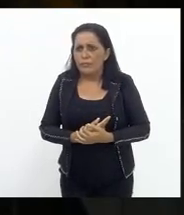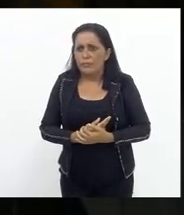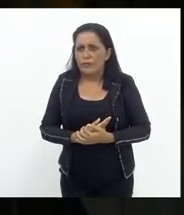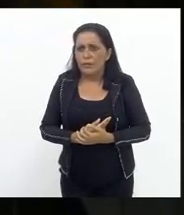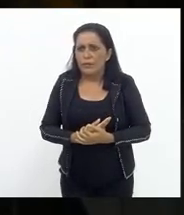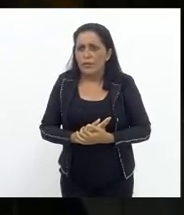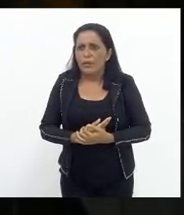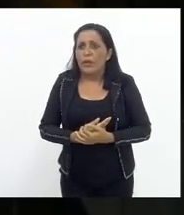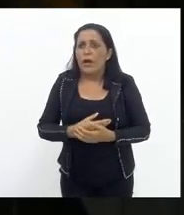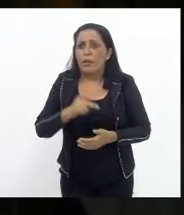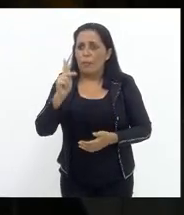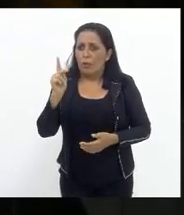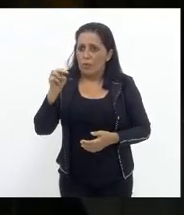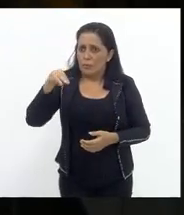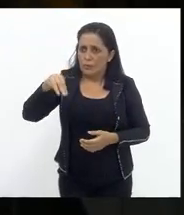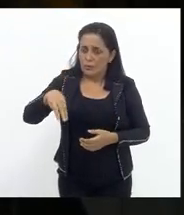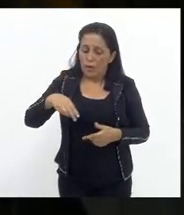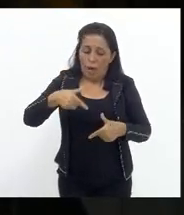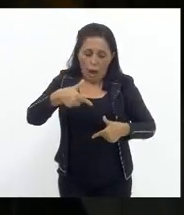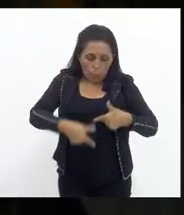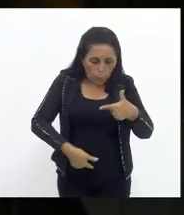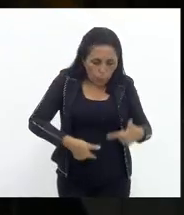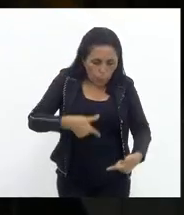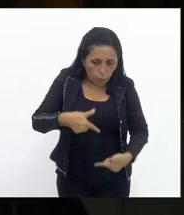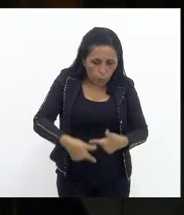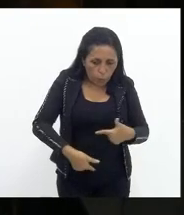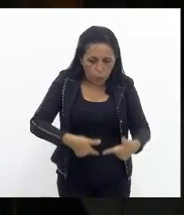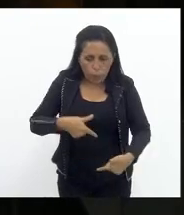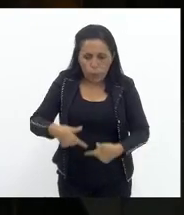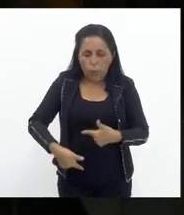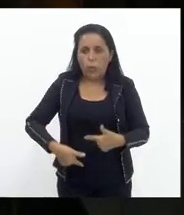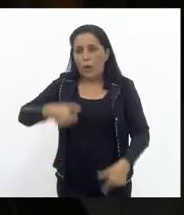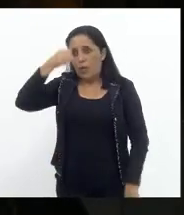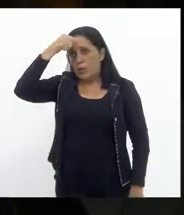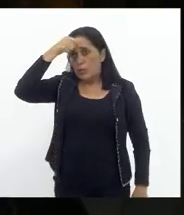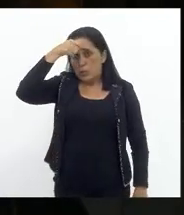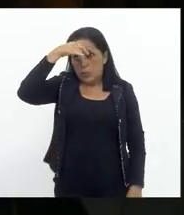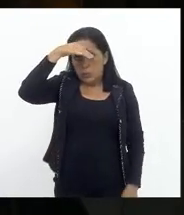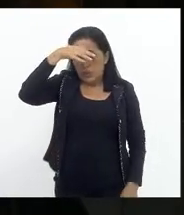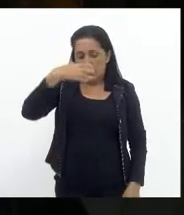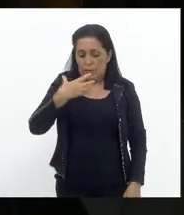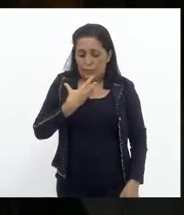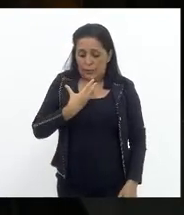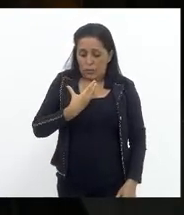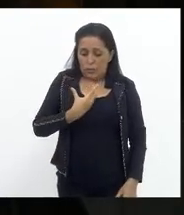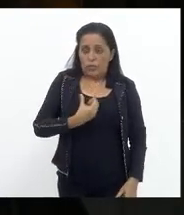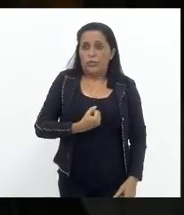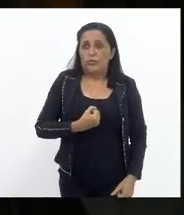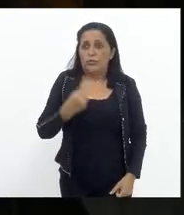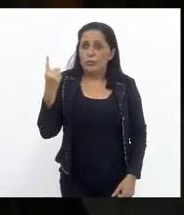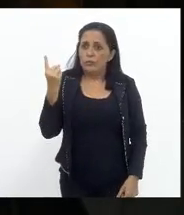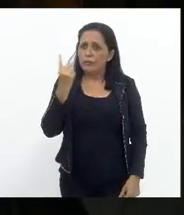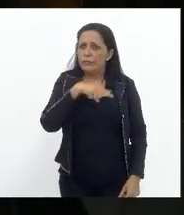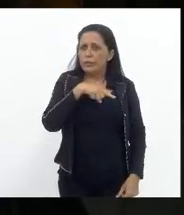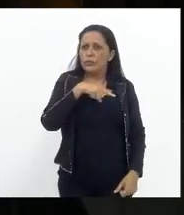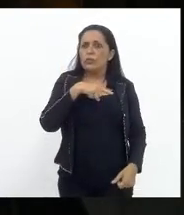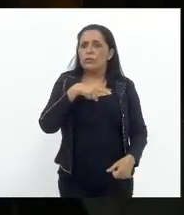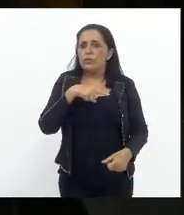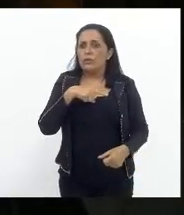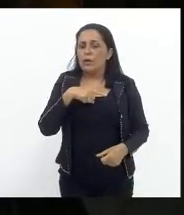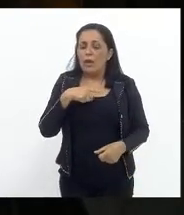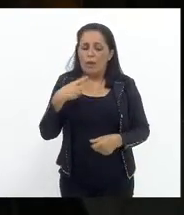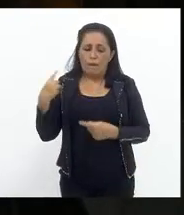tem um trabalho árduo e difícil a fazer, que é o combate ao